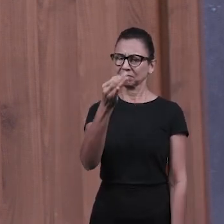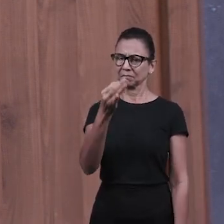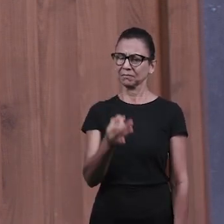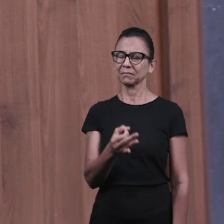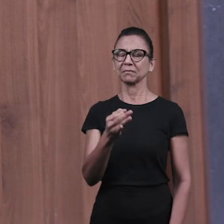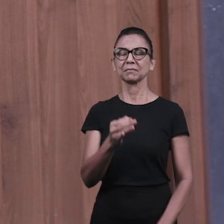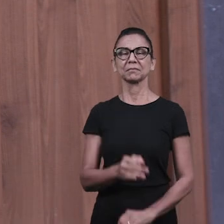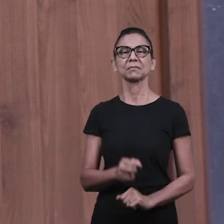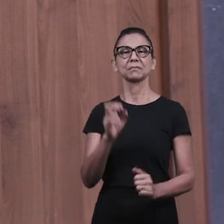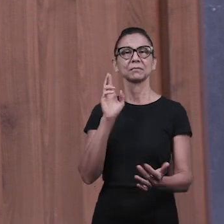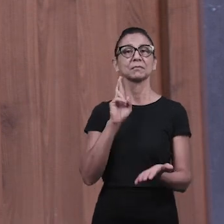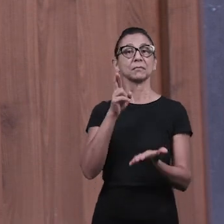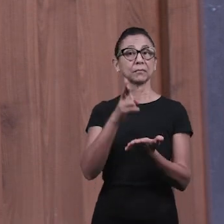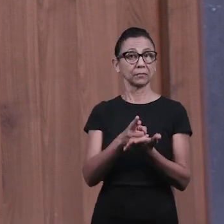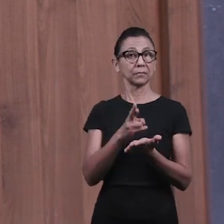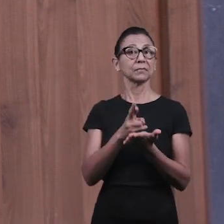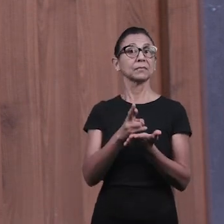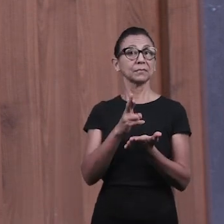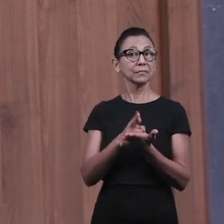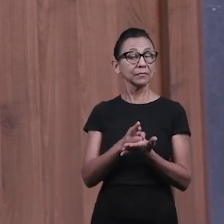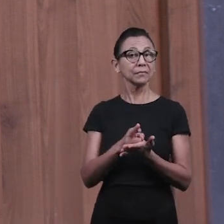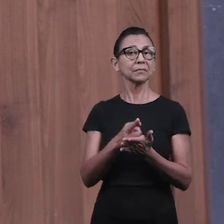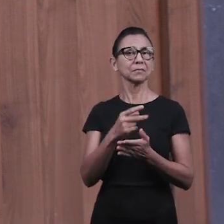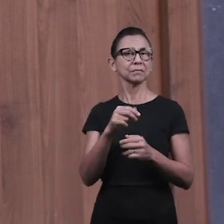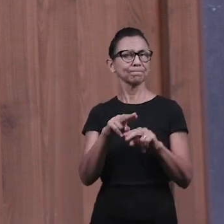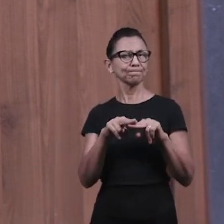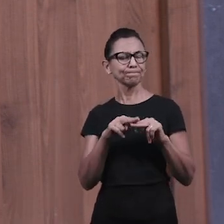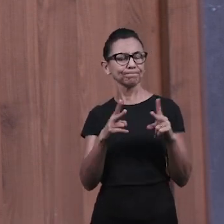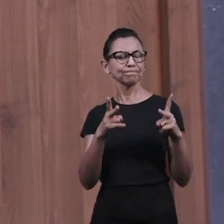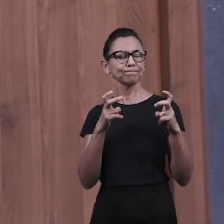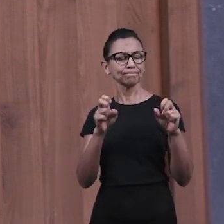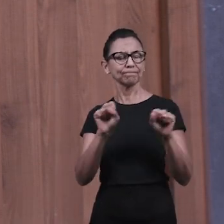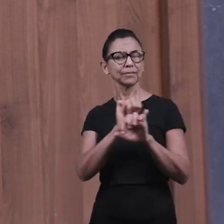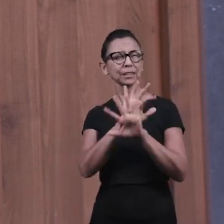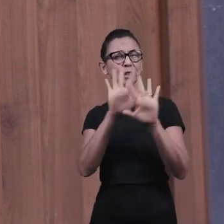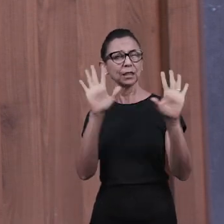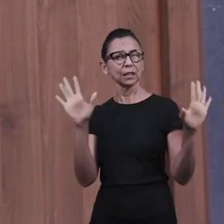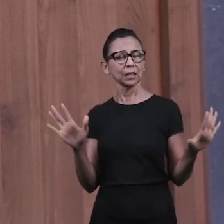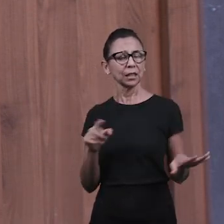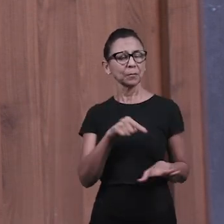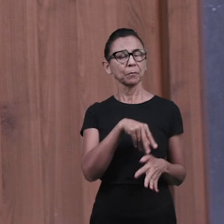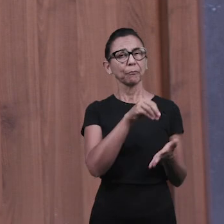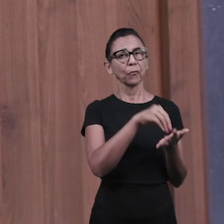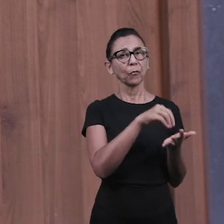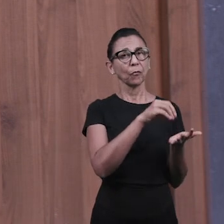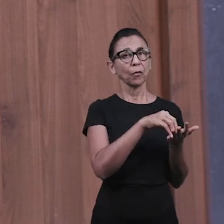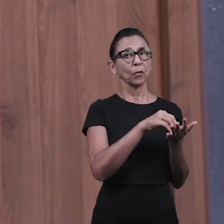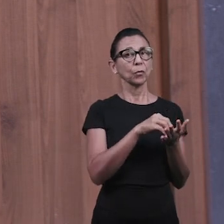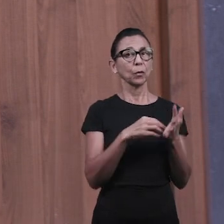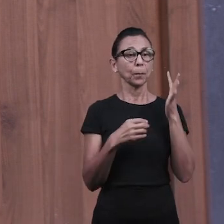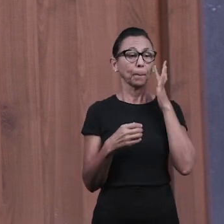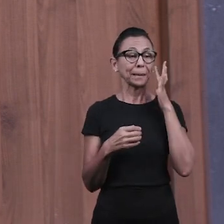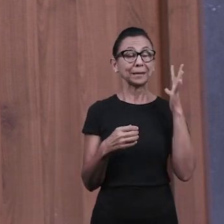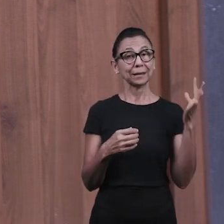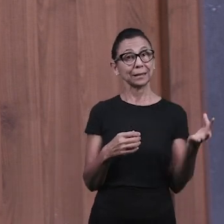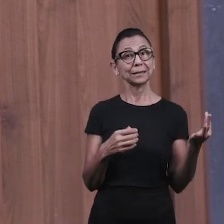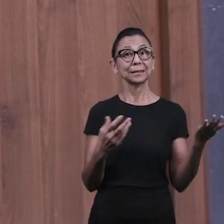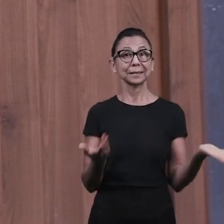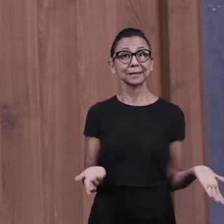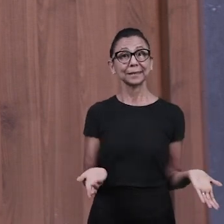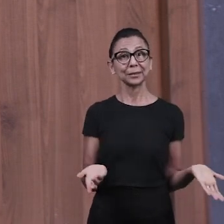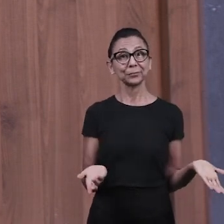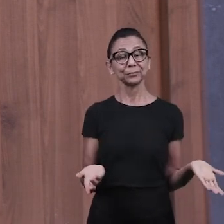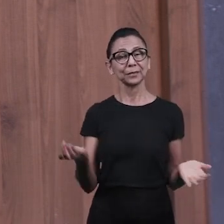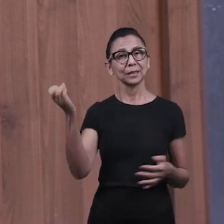muito bem quanto aos resultados que ficaram evidenciados na falta de vigilância por parte das virgens